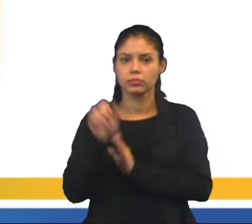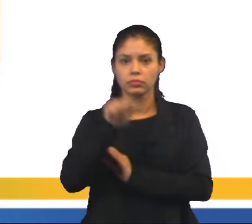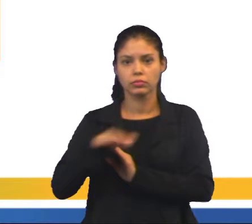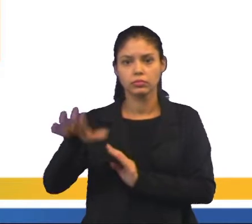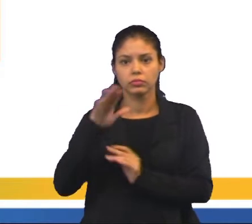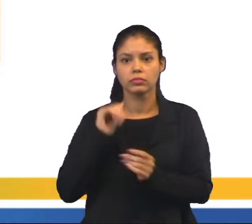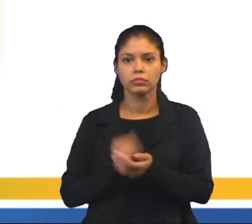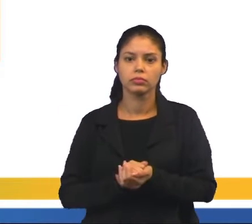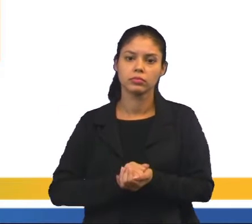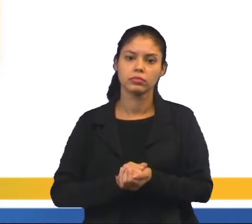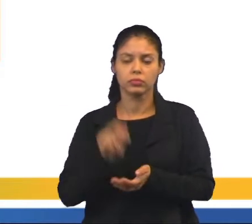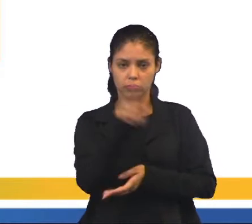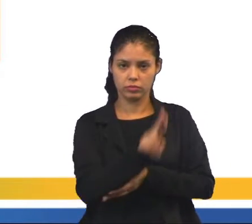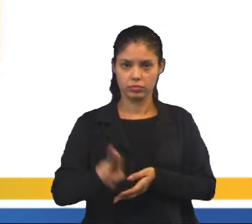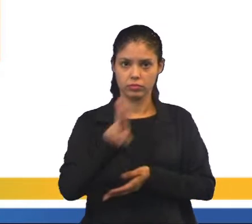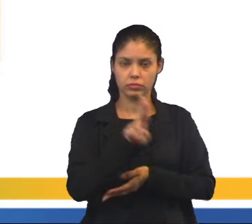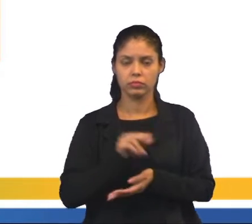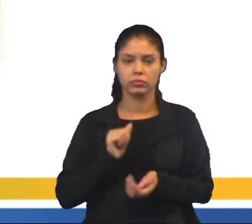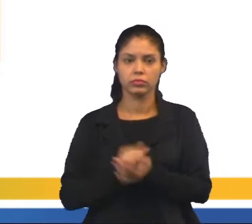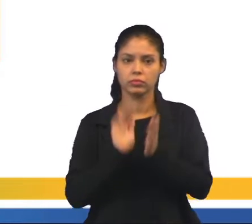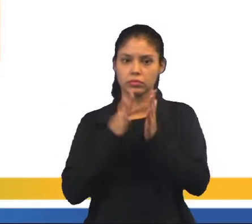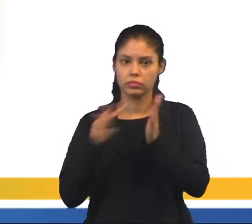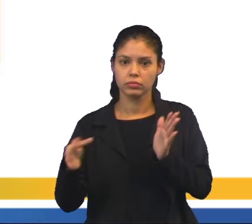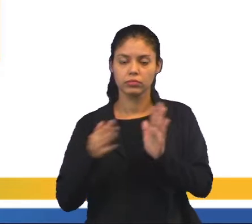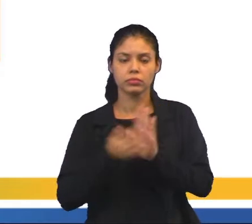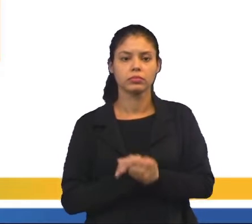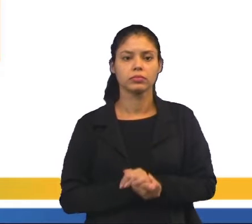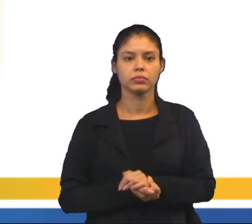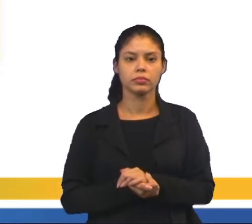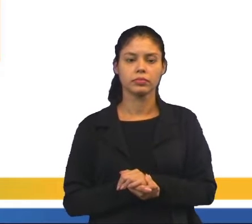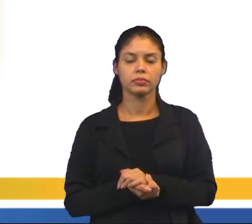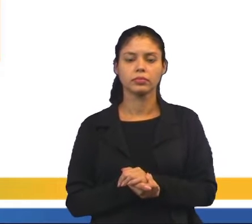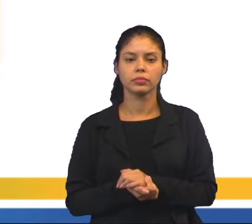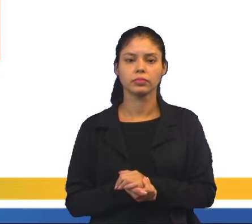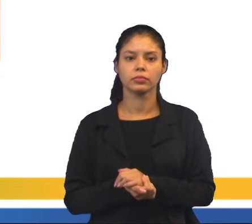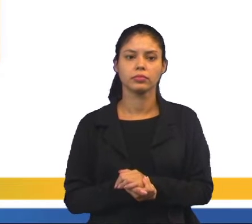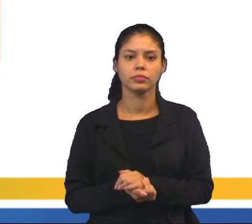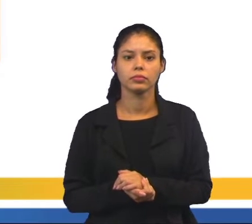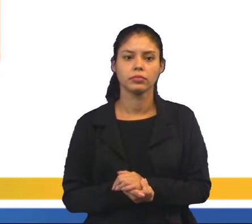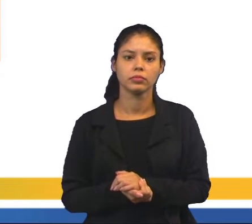será calculada usando a seguinte fórmula. Então, olha aí.